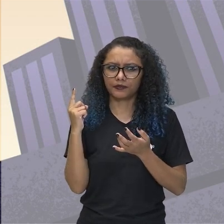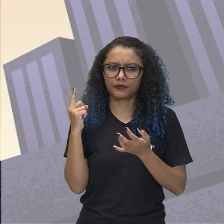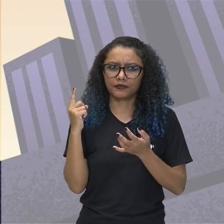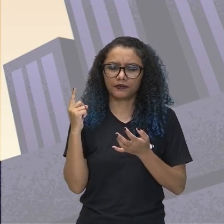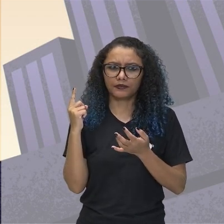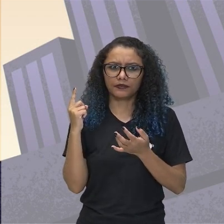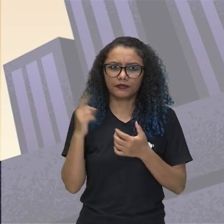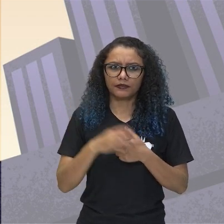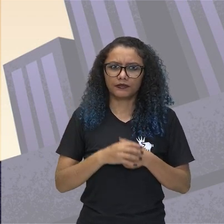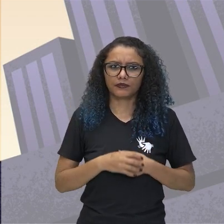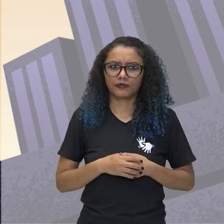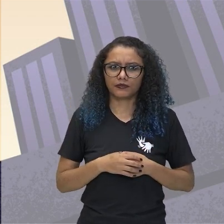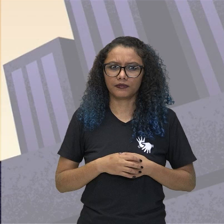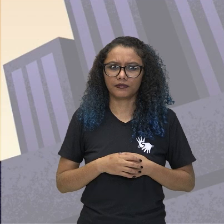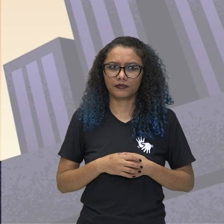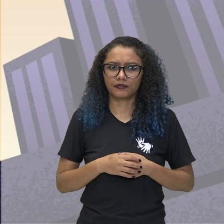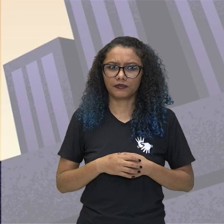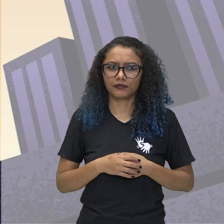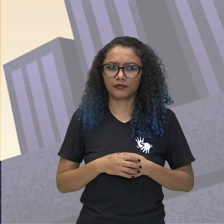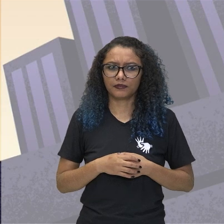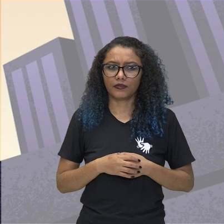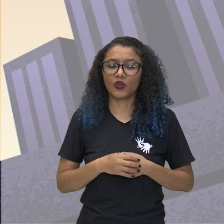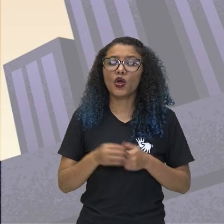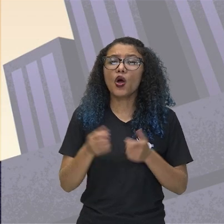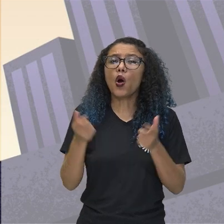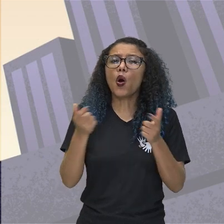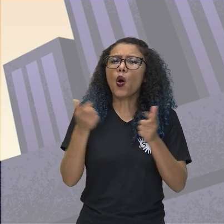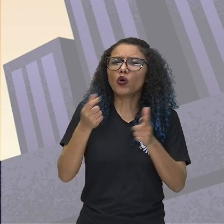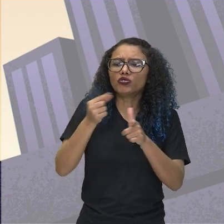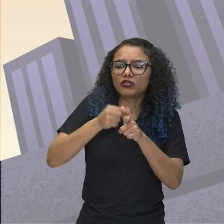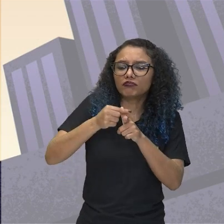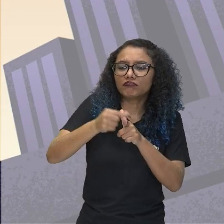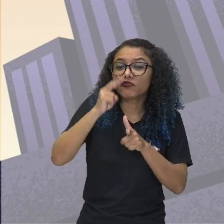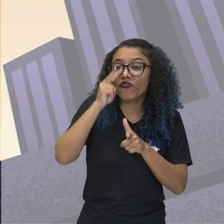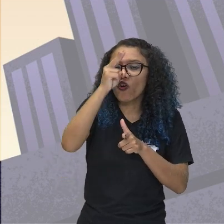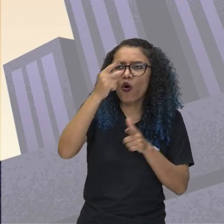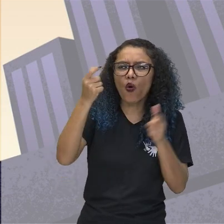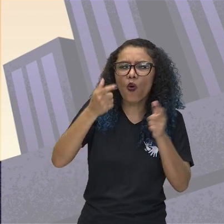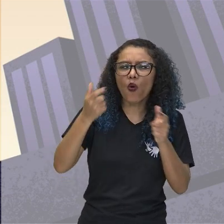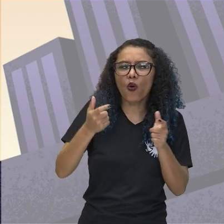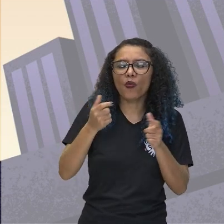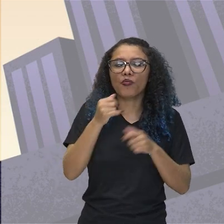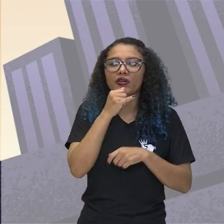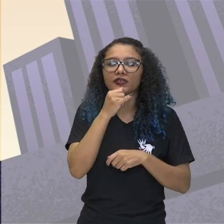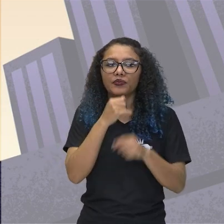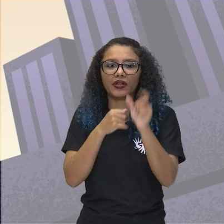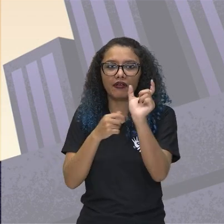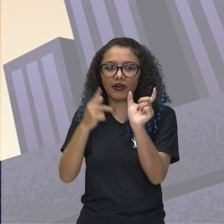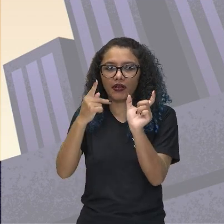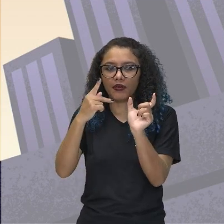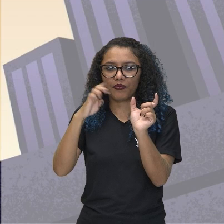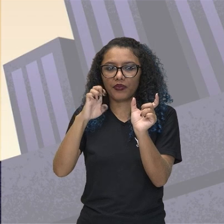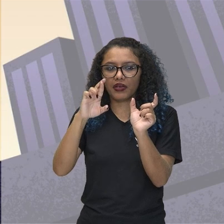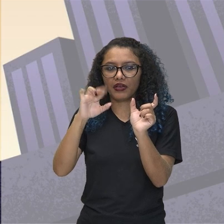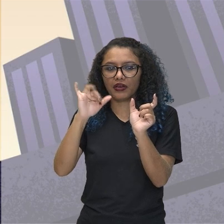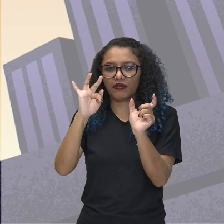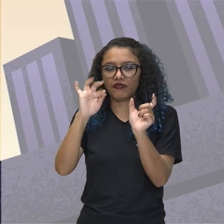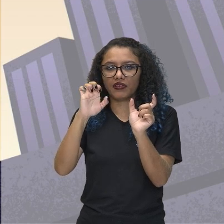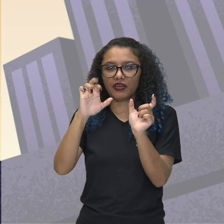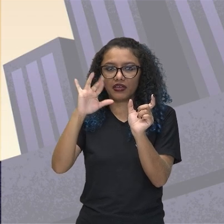português, a sílaba tônica dessas palavras. Eu tenho periferia, tá? Então, professora, como é